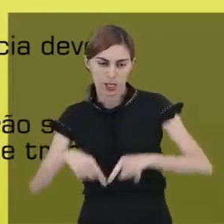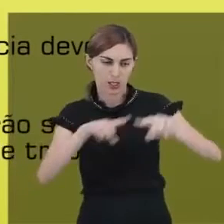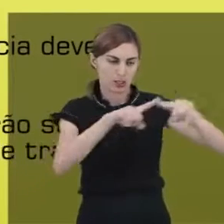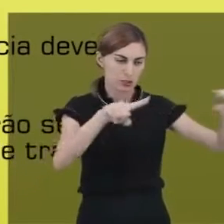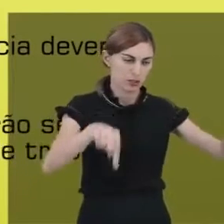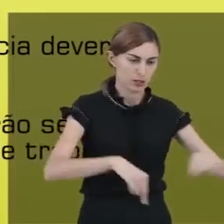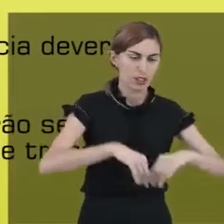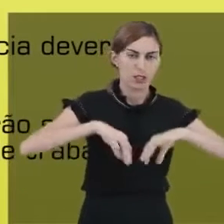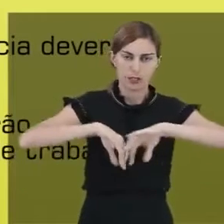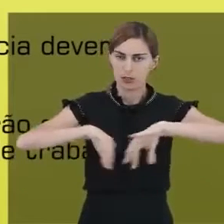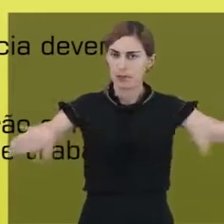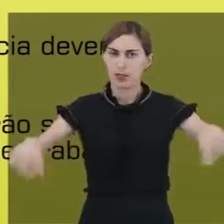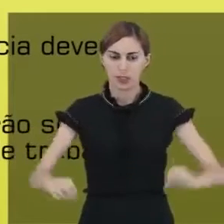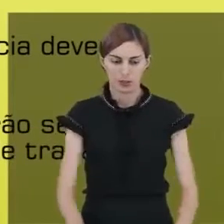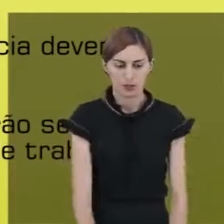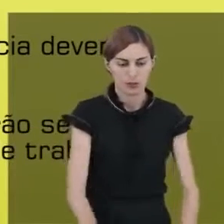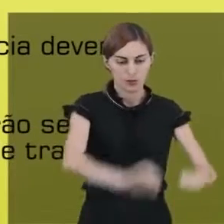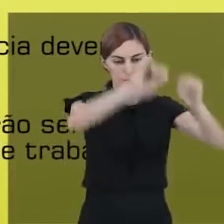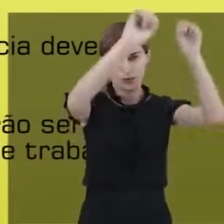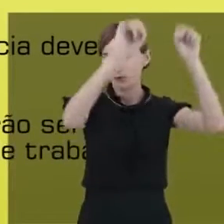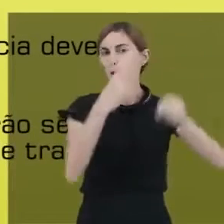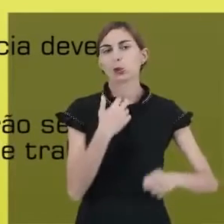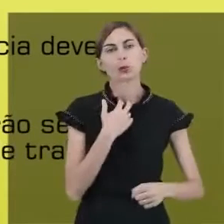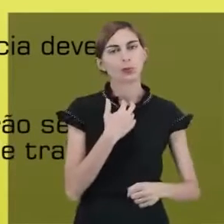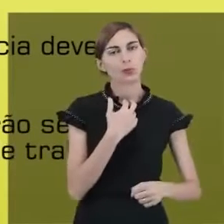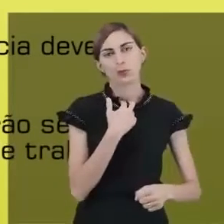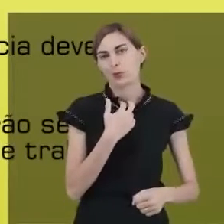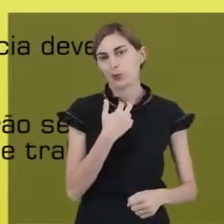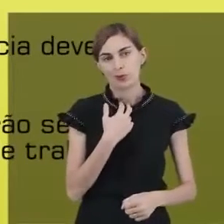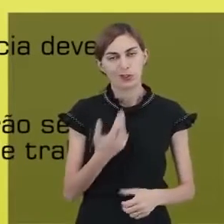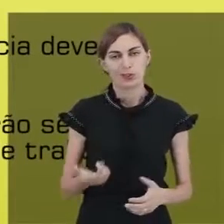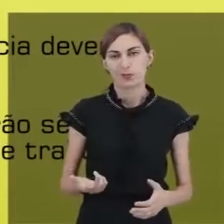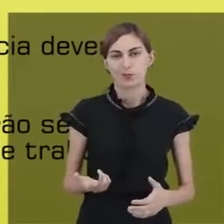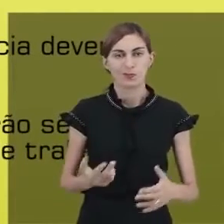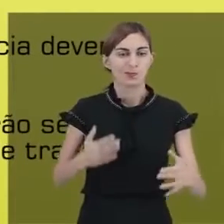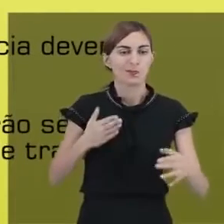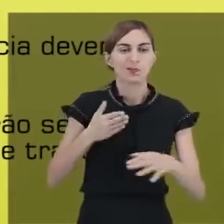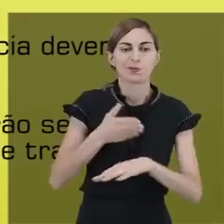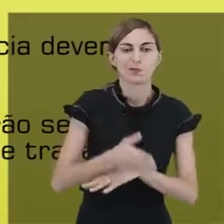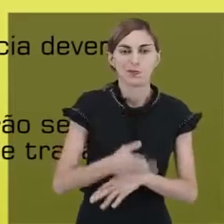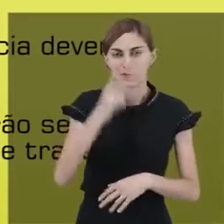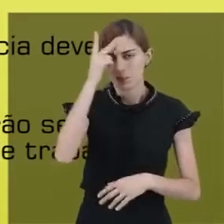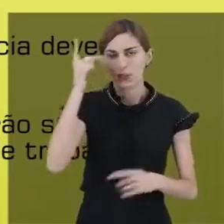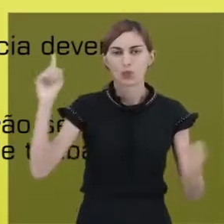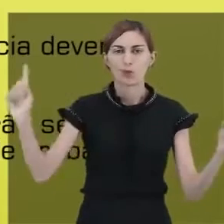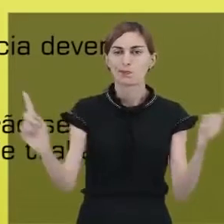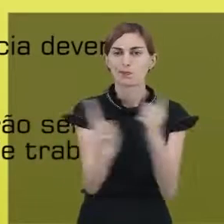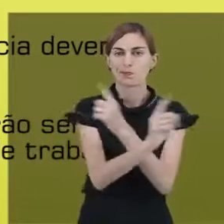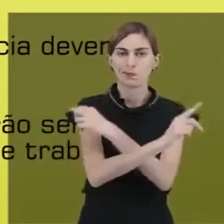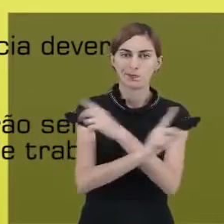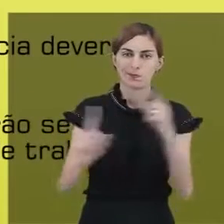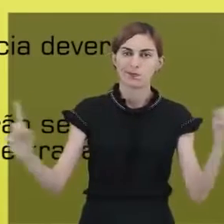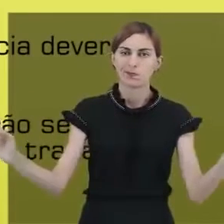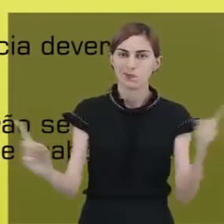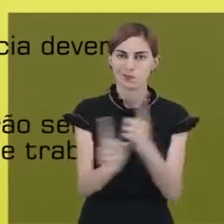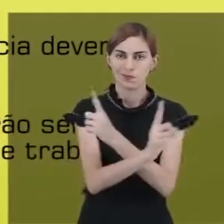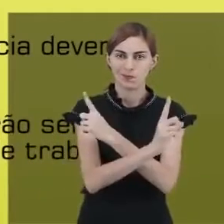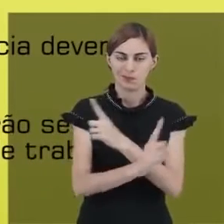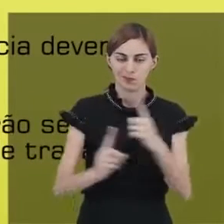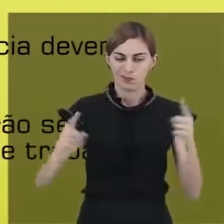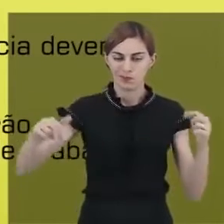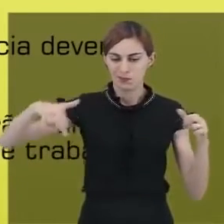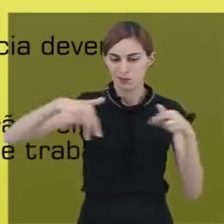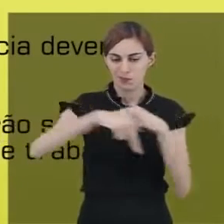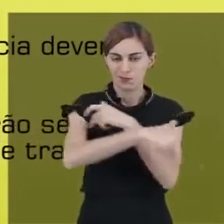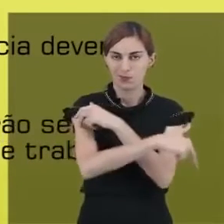E as portas não podem, na sua abertura, impedir as passagens, né, das pessoas. Quando abrir, não possa dar um arco